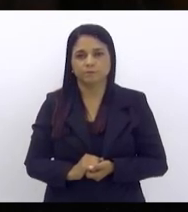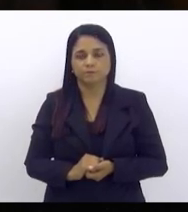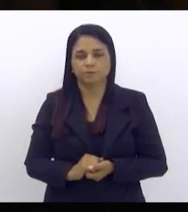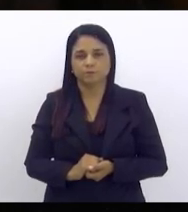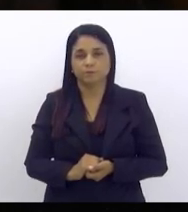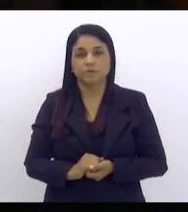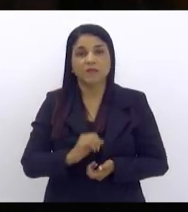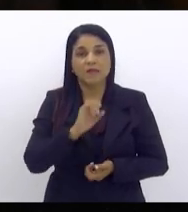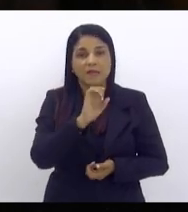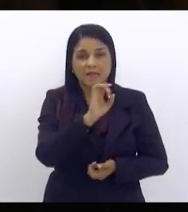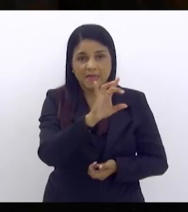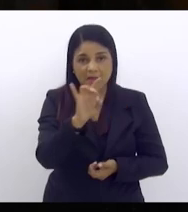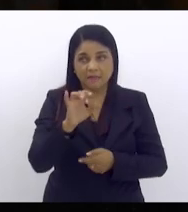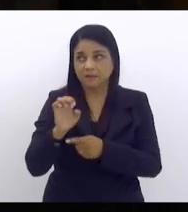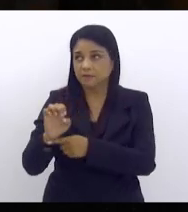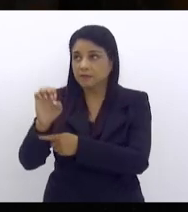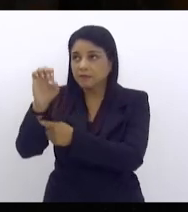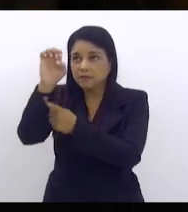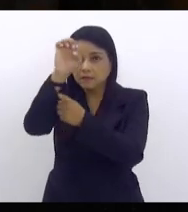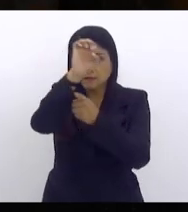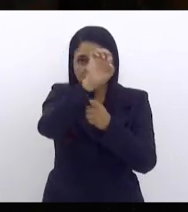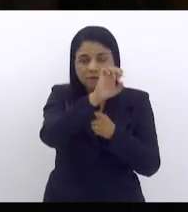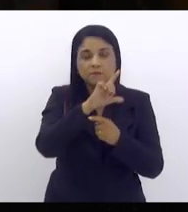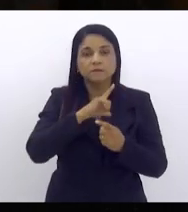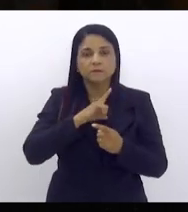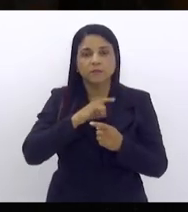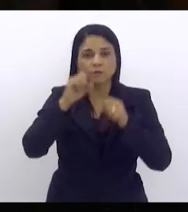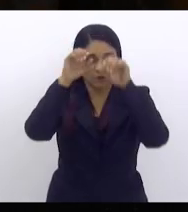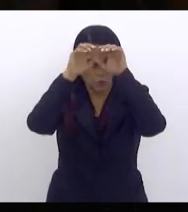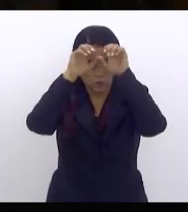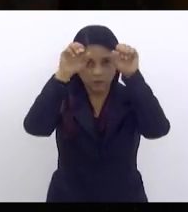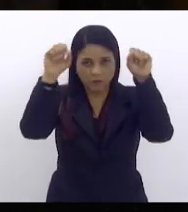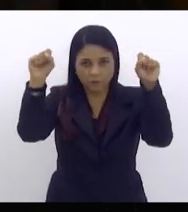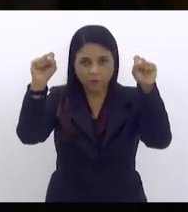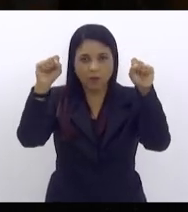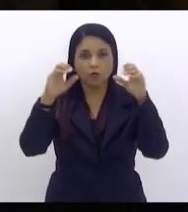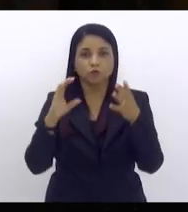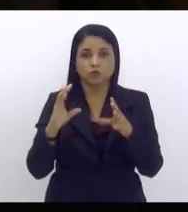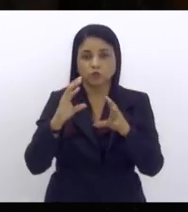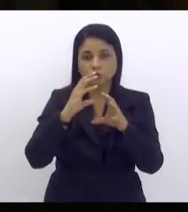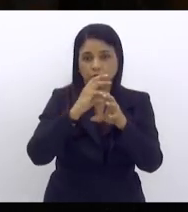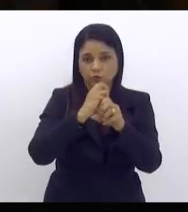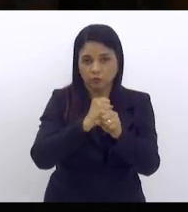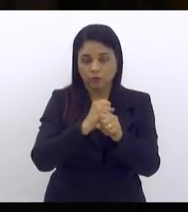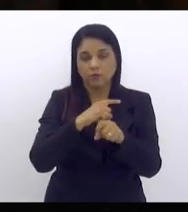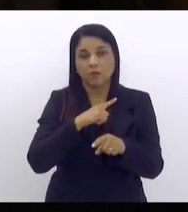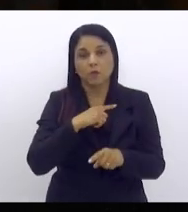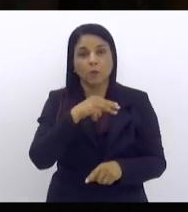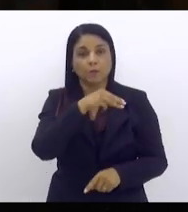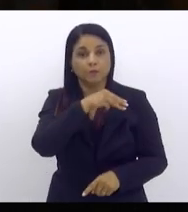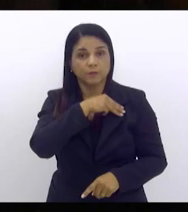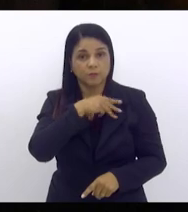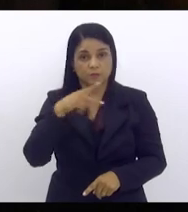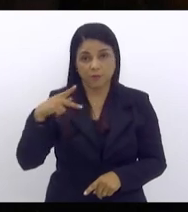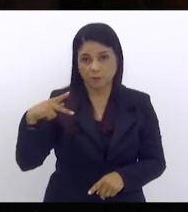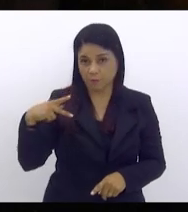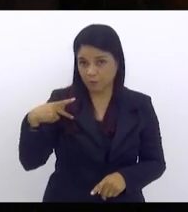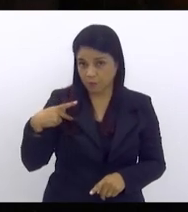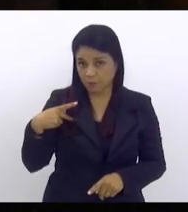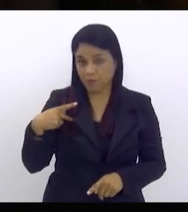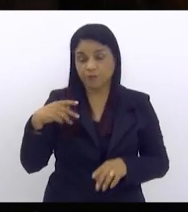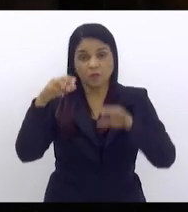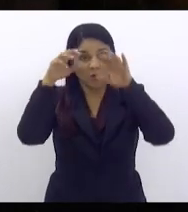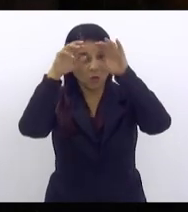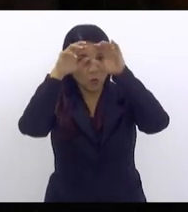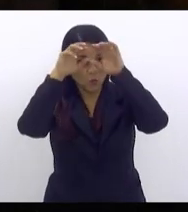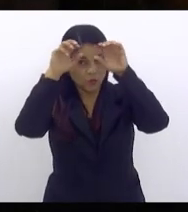cada Estado tem um Tribunal de Contas e um Ministério Público. O Tribunal de